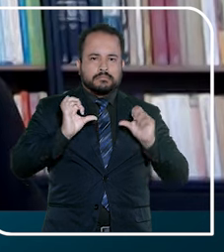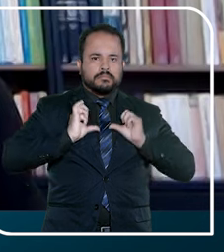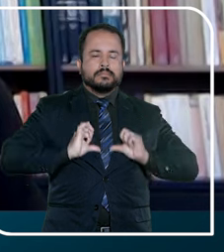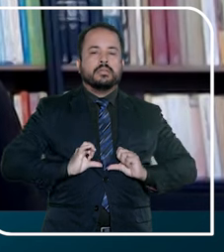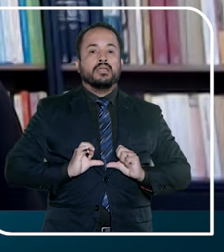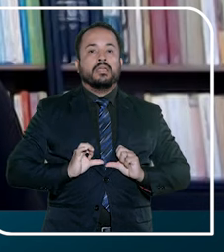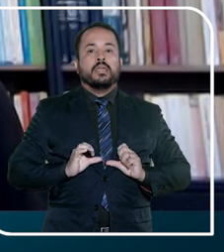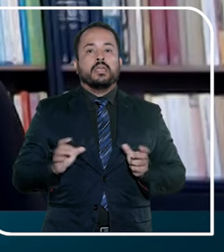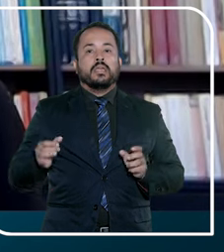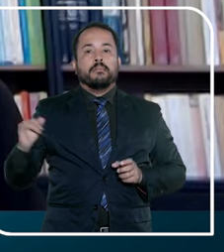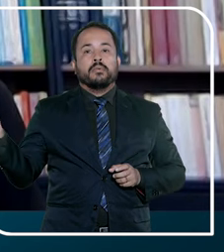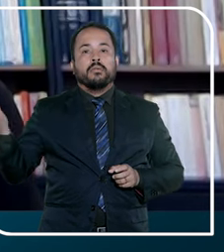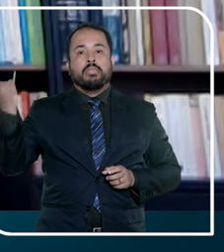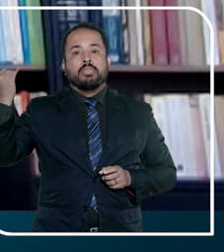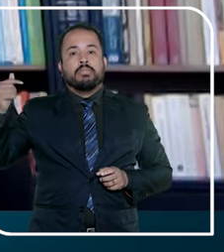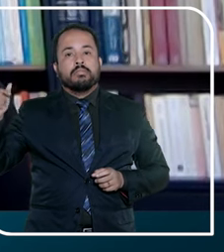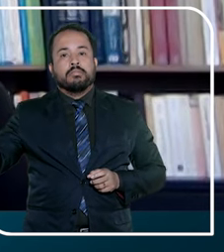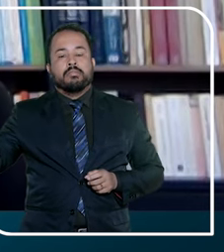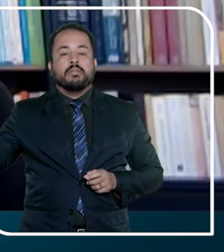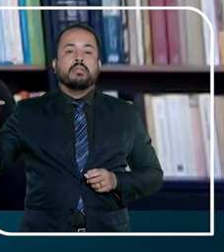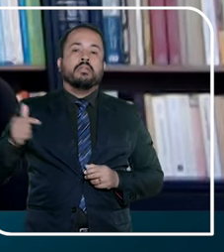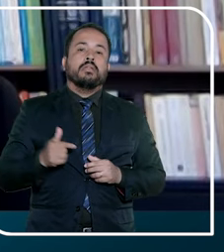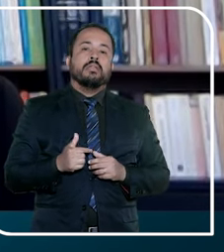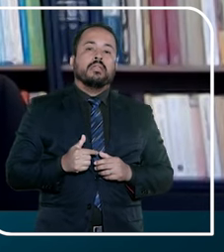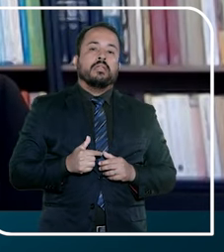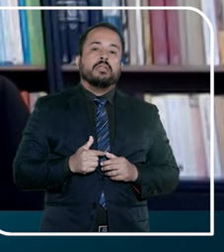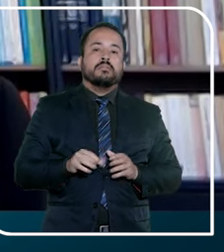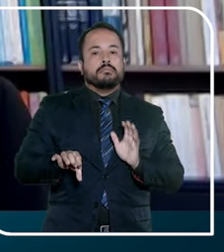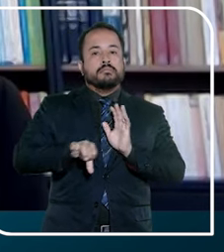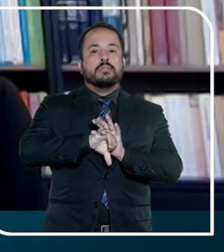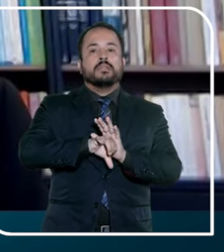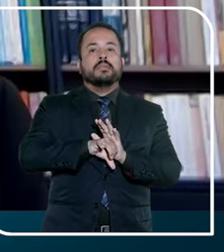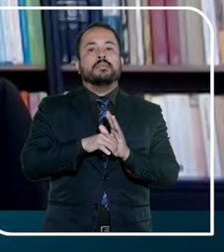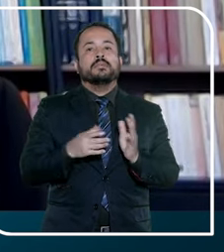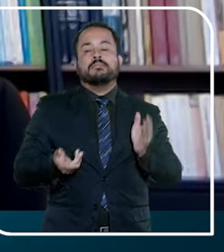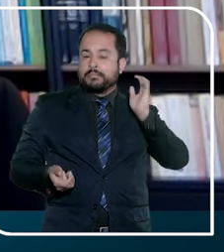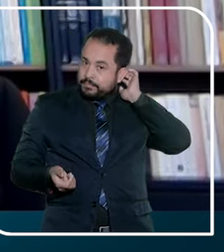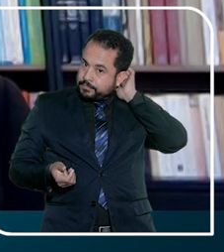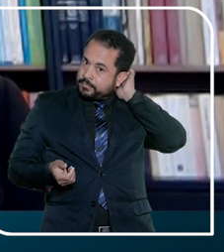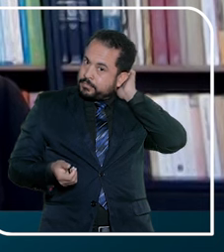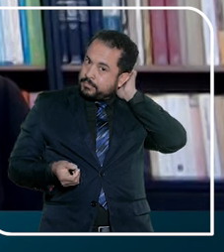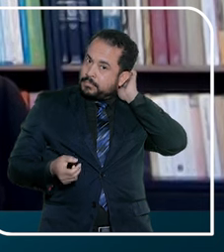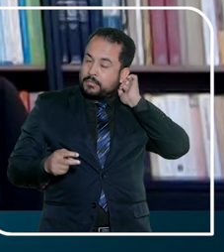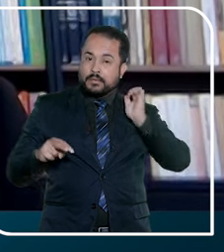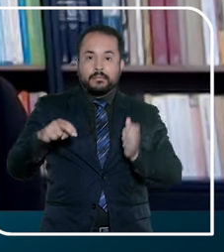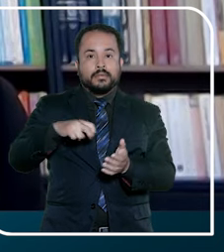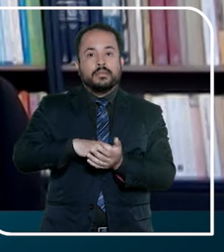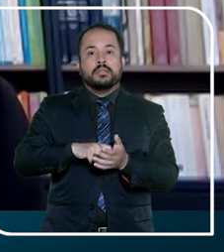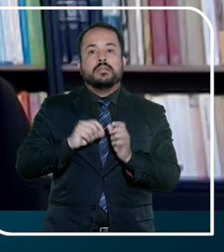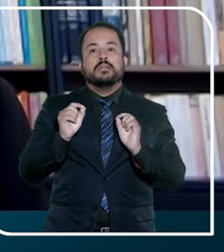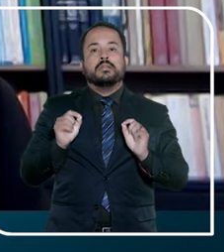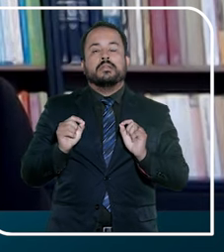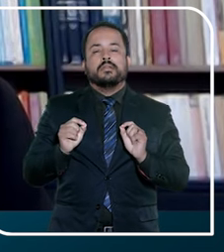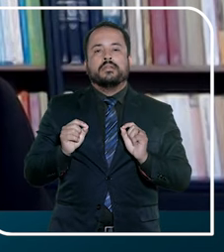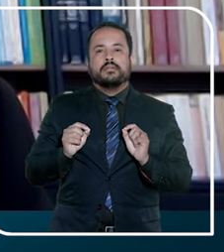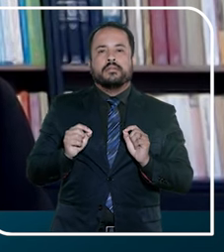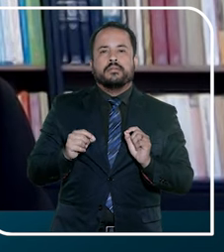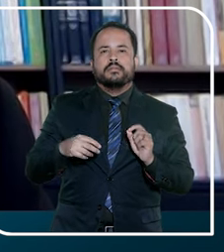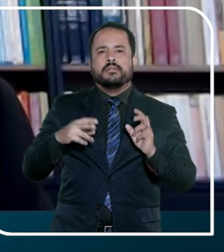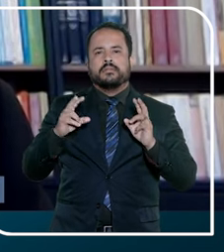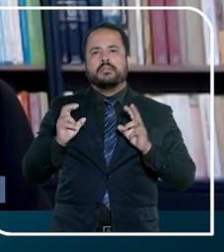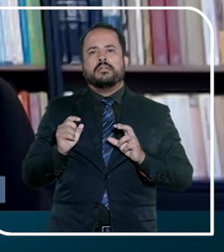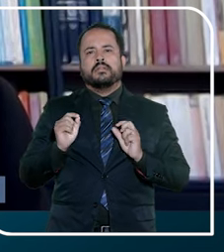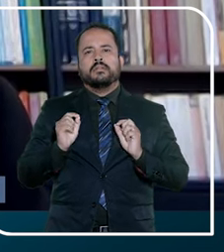ela consiste na irrelevância penal do fato fatos que apesar de serem